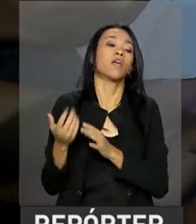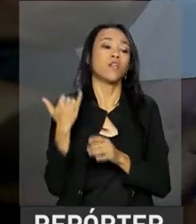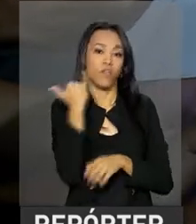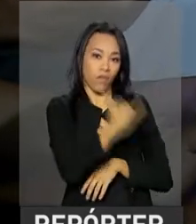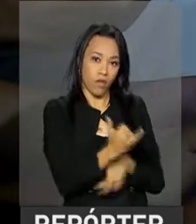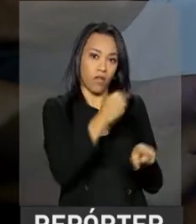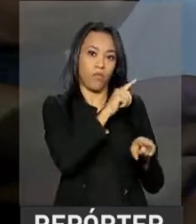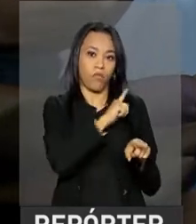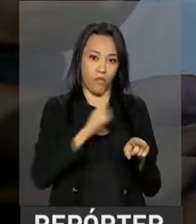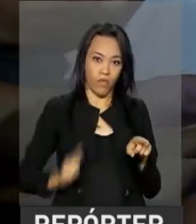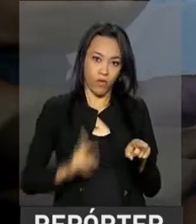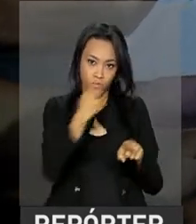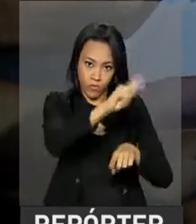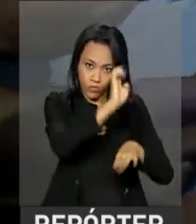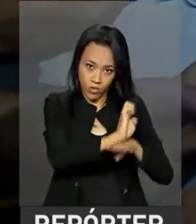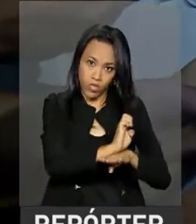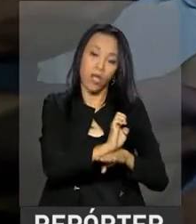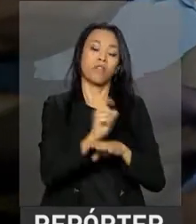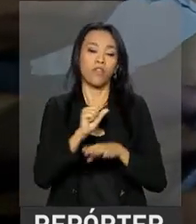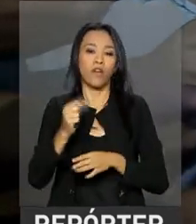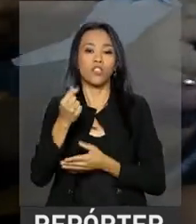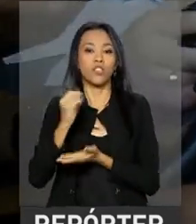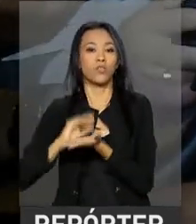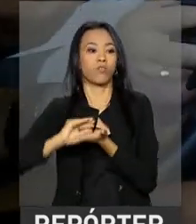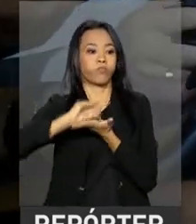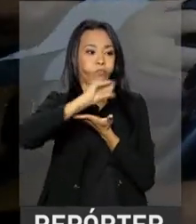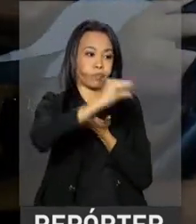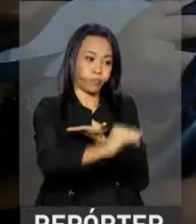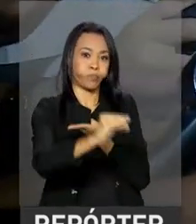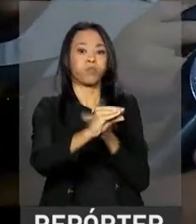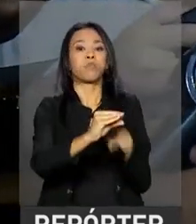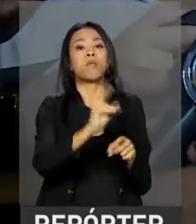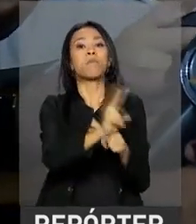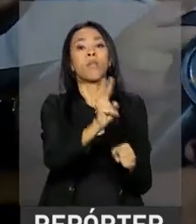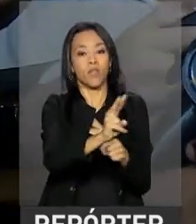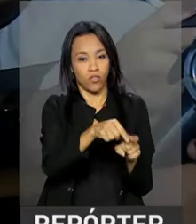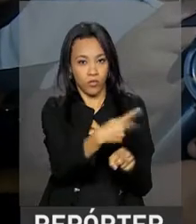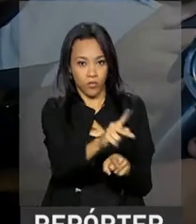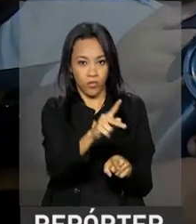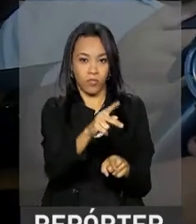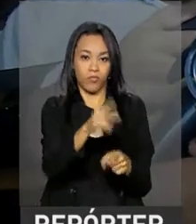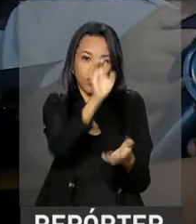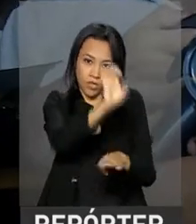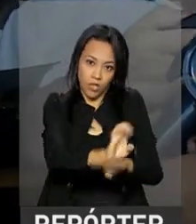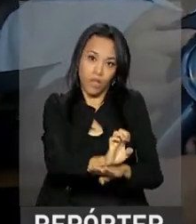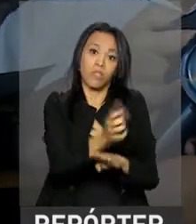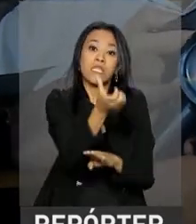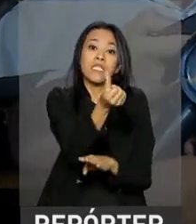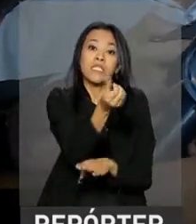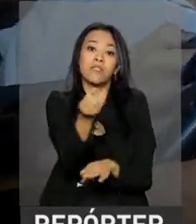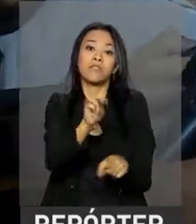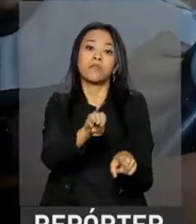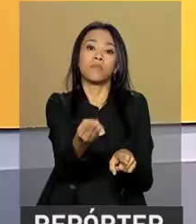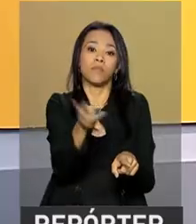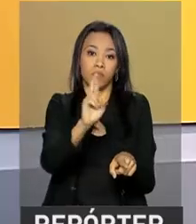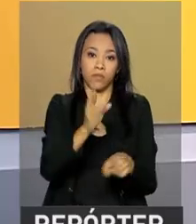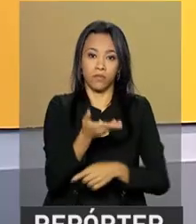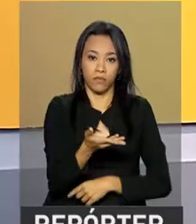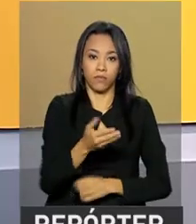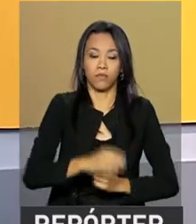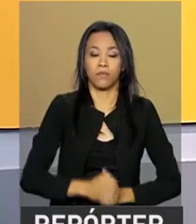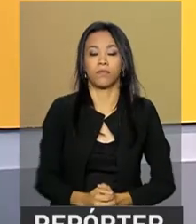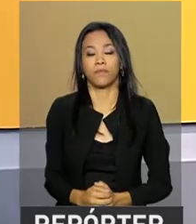a providenciar a liberação desse empréstimo que é fundamental para pernambuco 600 milhões gestos